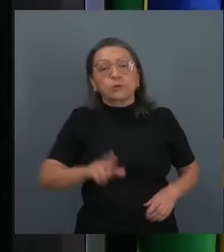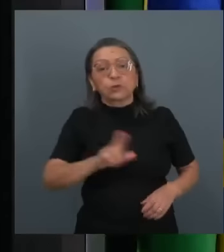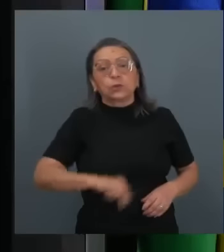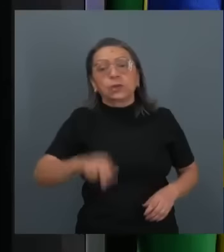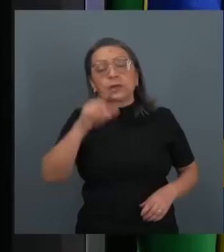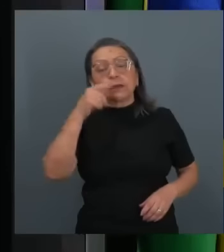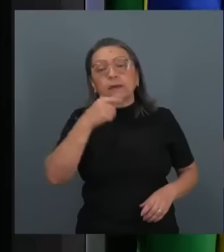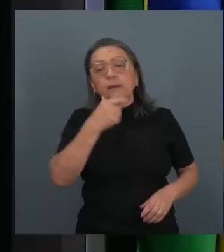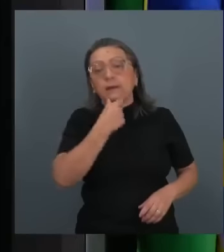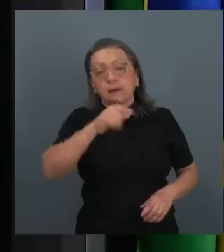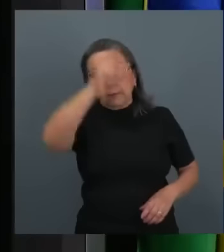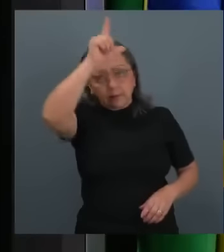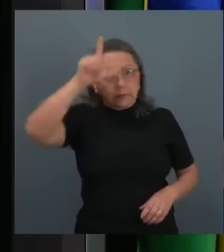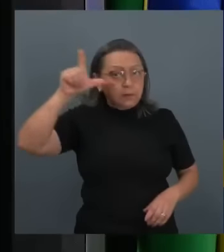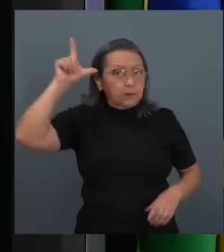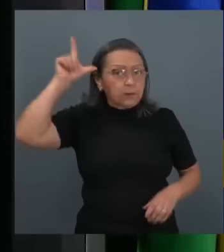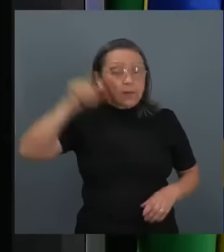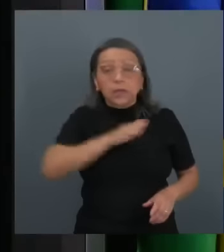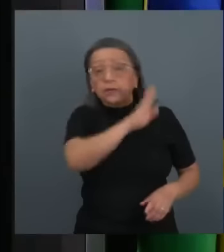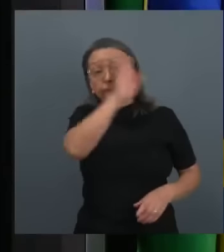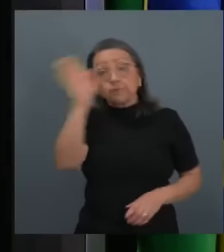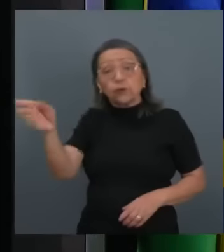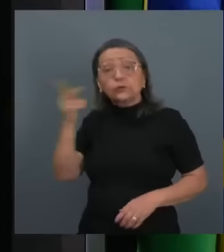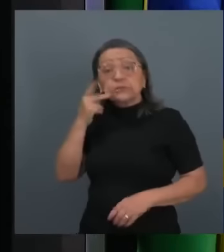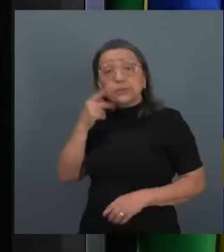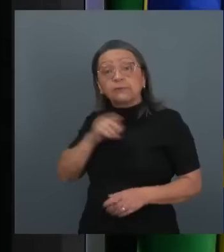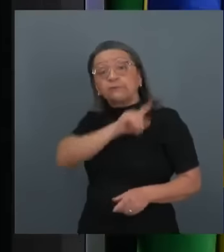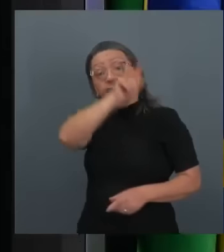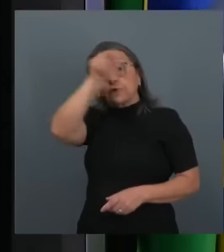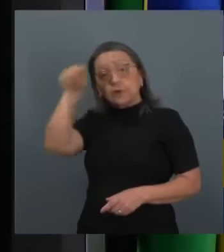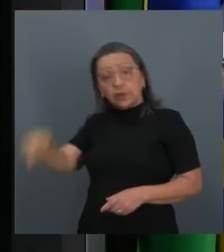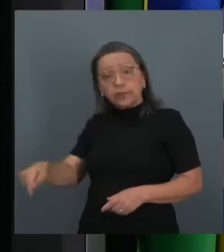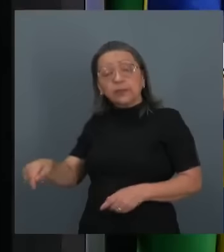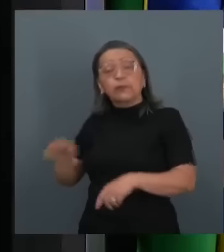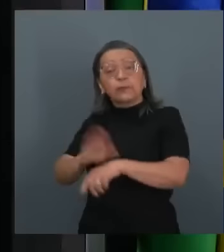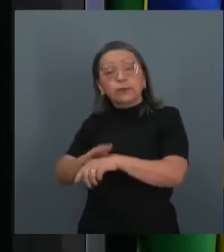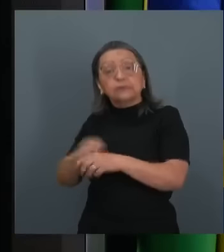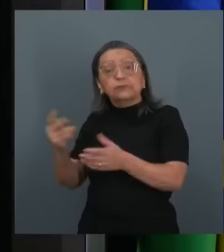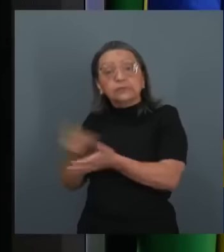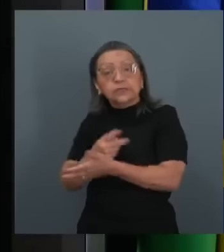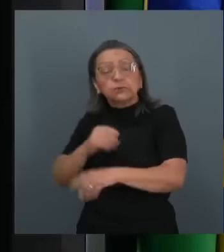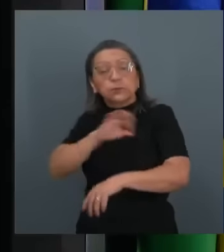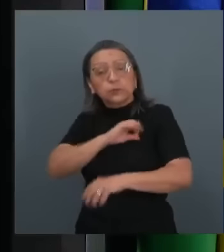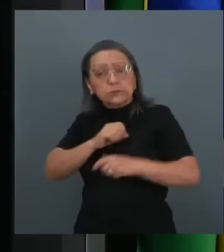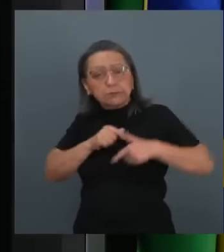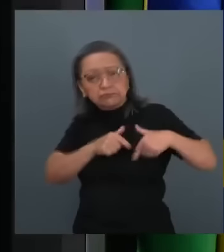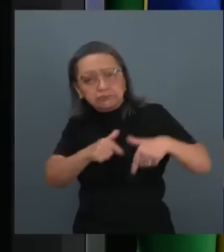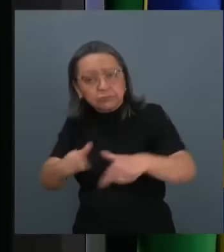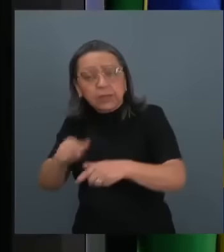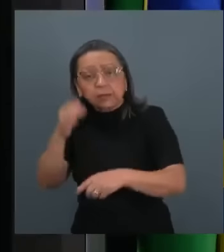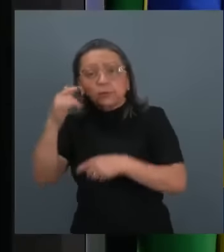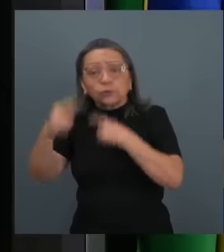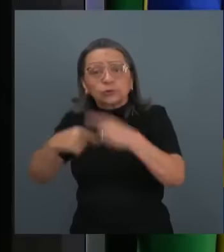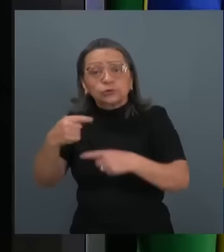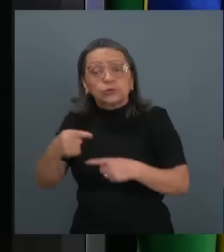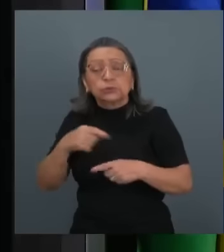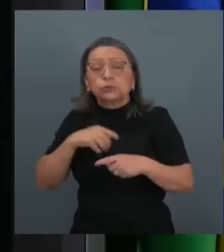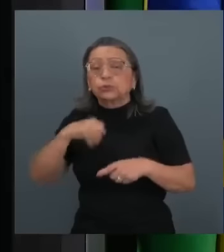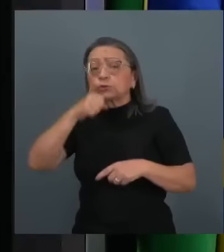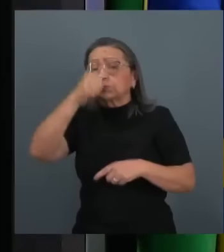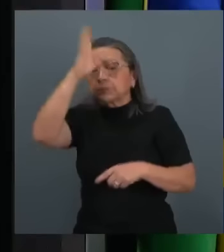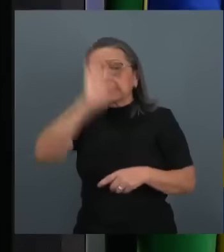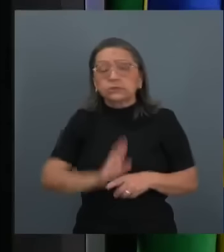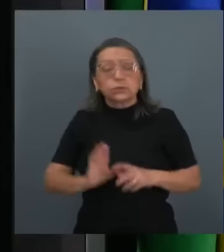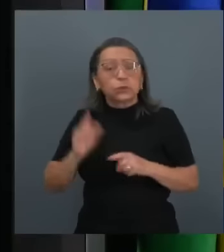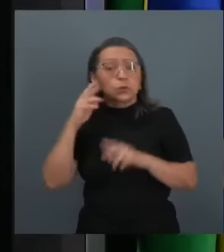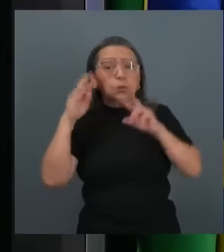Ceará, enquanto estava acontecendo a mega operação, no dia seguinte, de todo o Brasil olhando para o